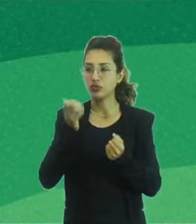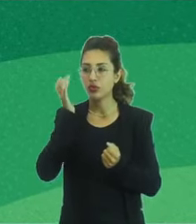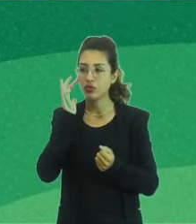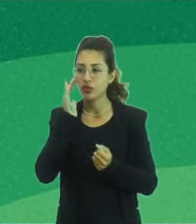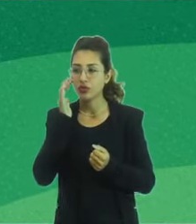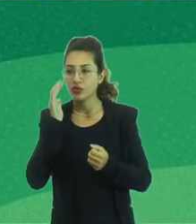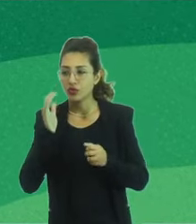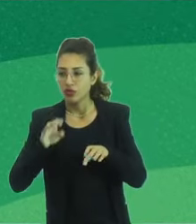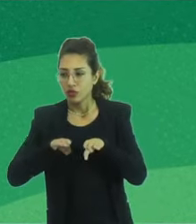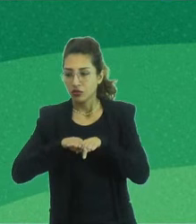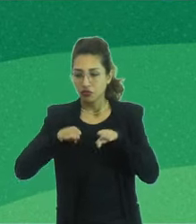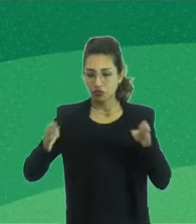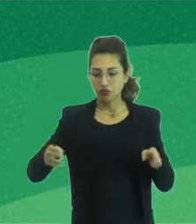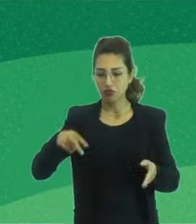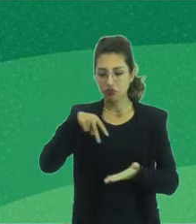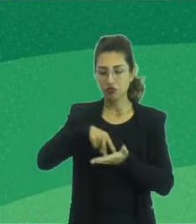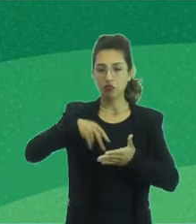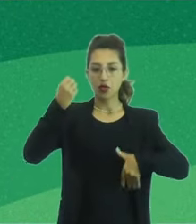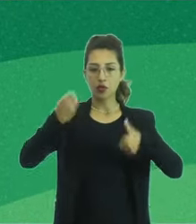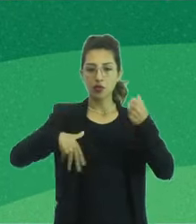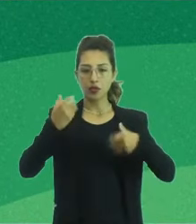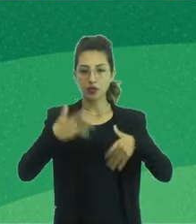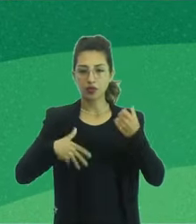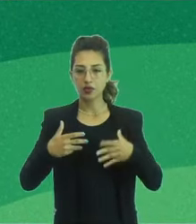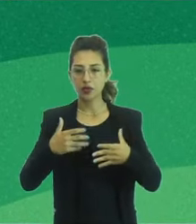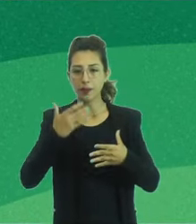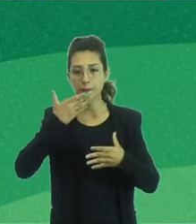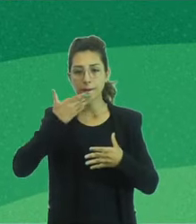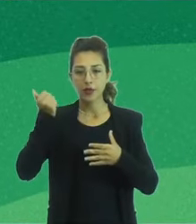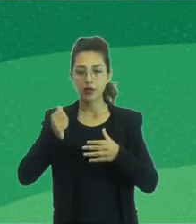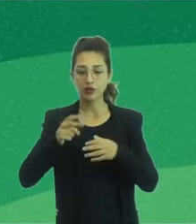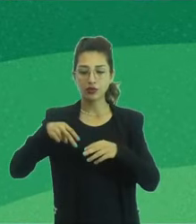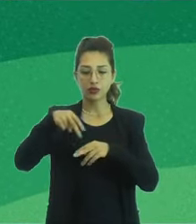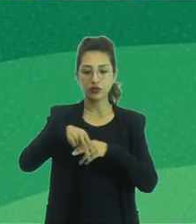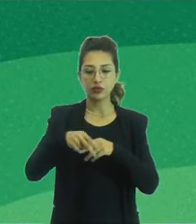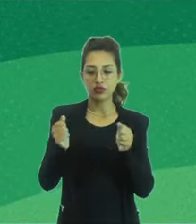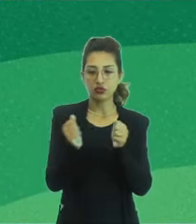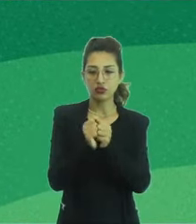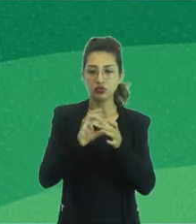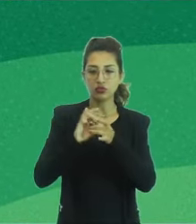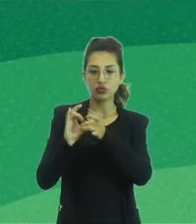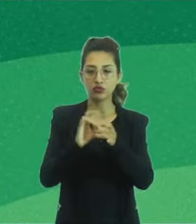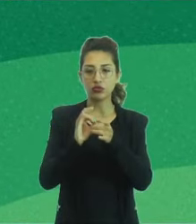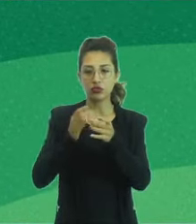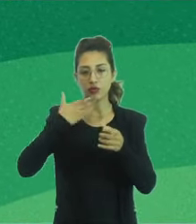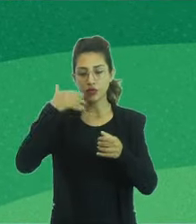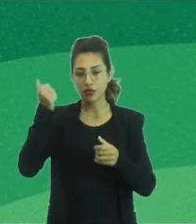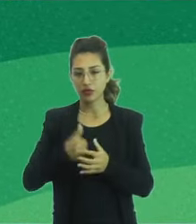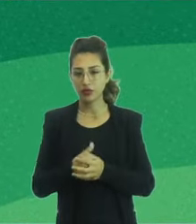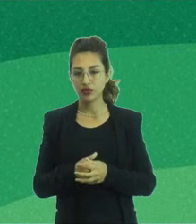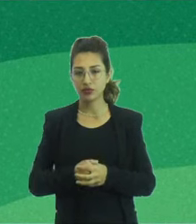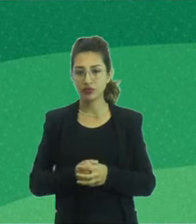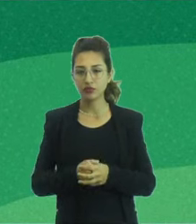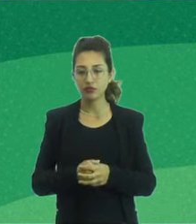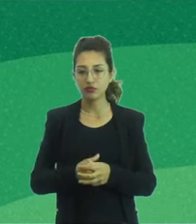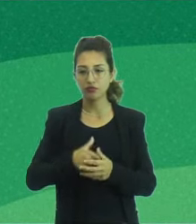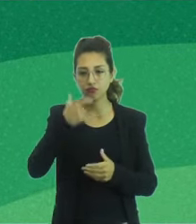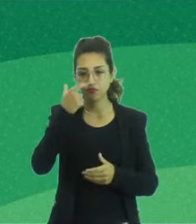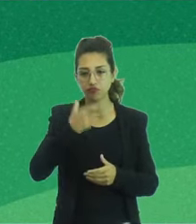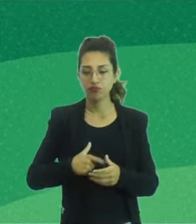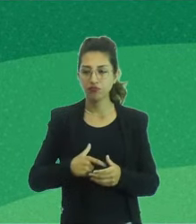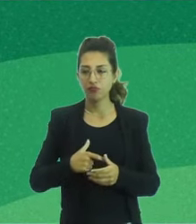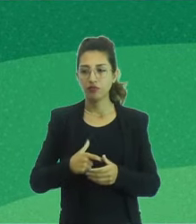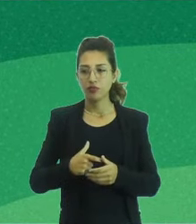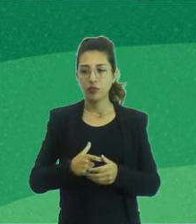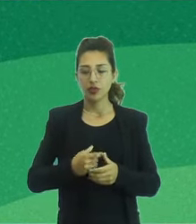mundo junto e essa coisa de pertencimento que a gente tem é muito legal a gente